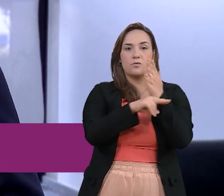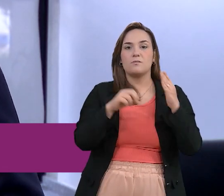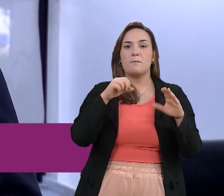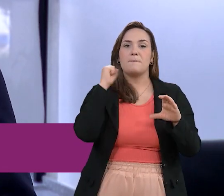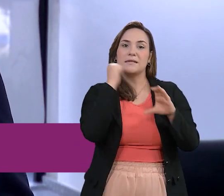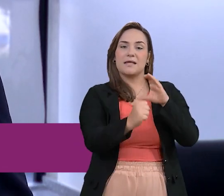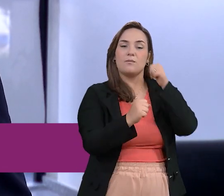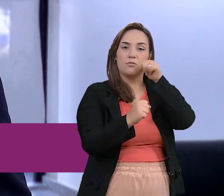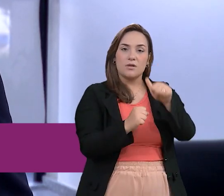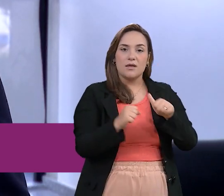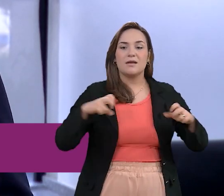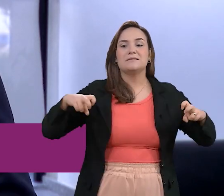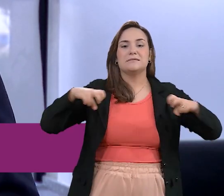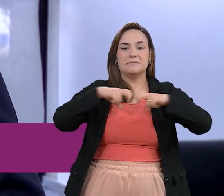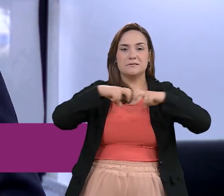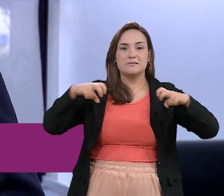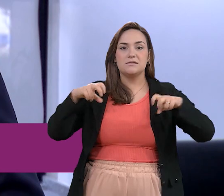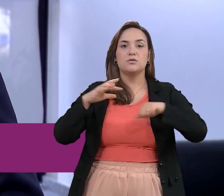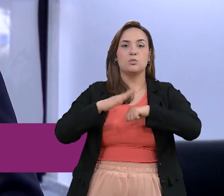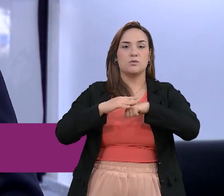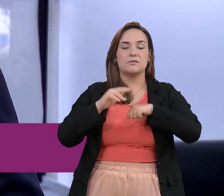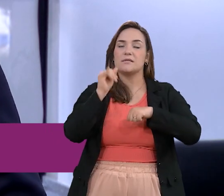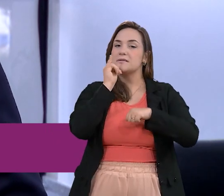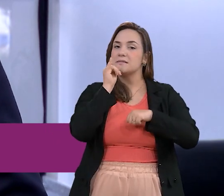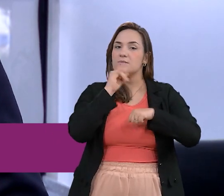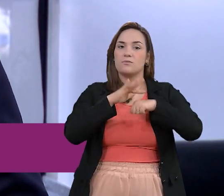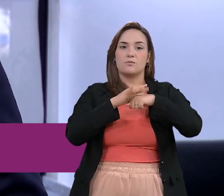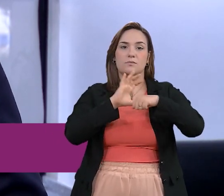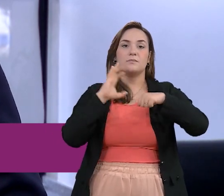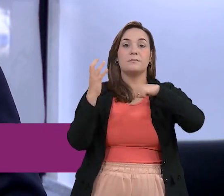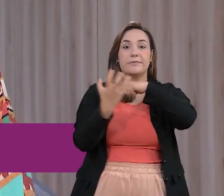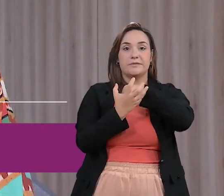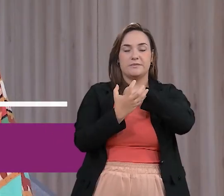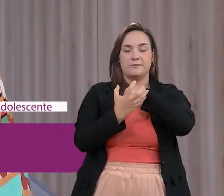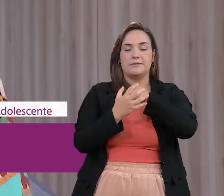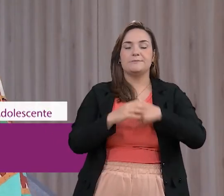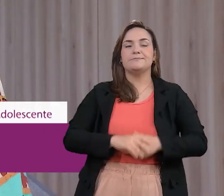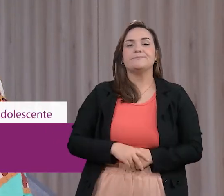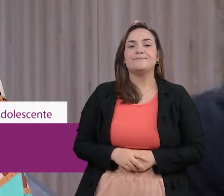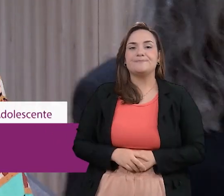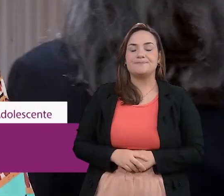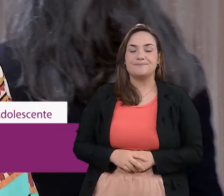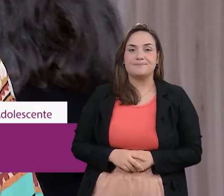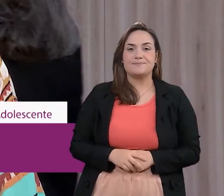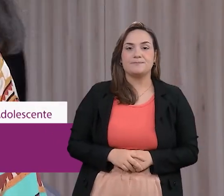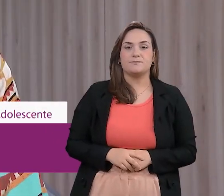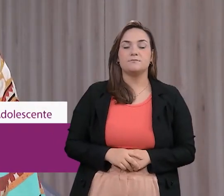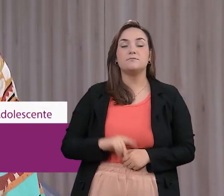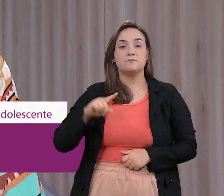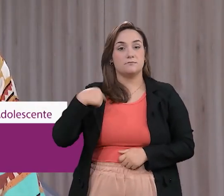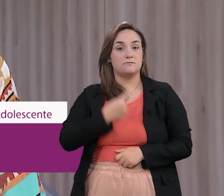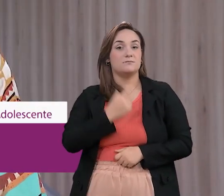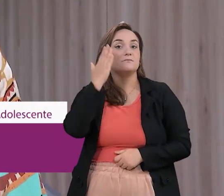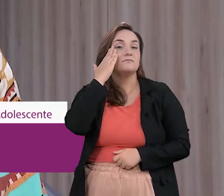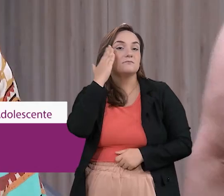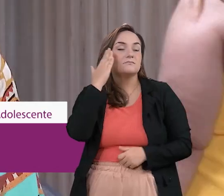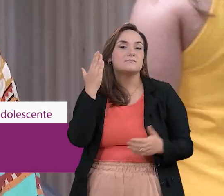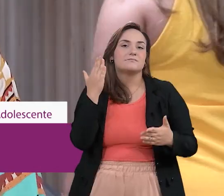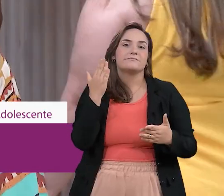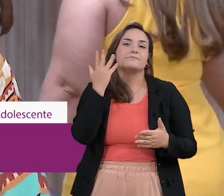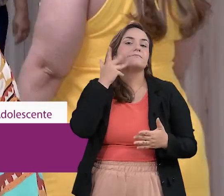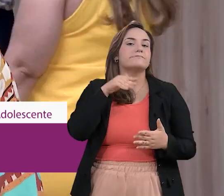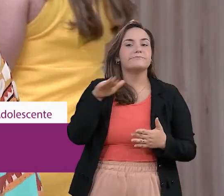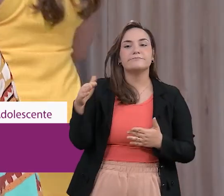feminicídio acidentes e doenças como a pandemia da covid-19 a gente sabe que as crianças e adolescentes não